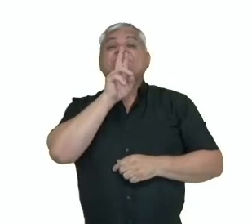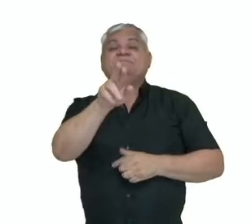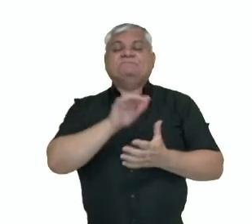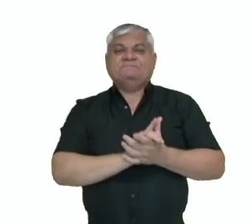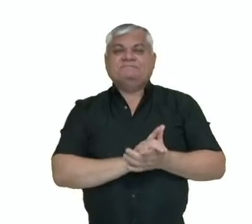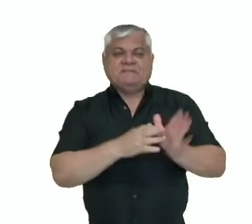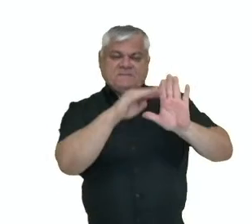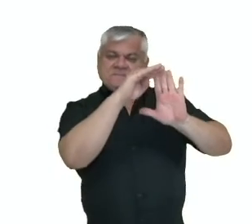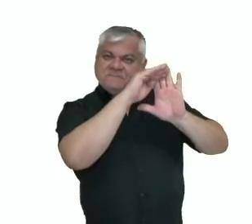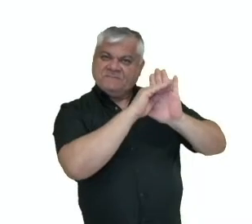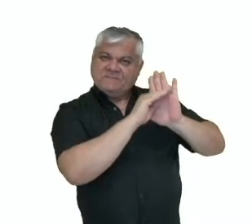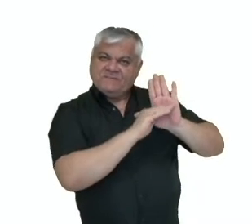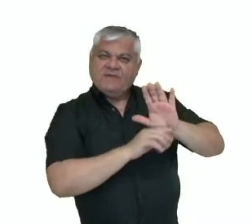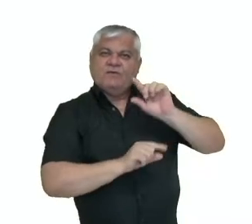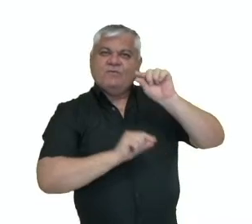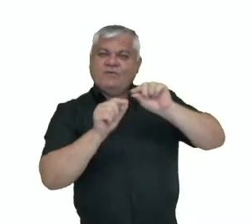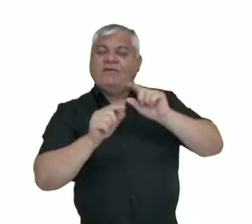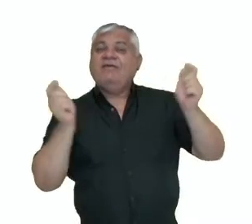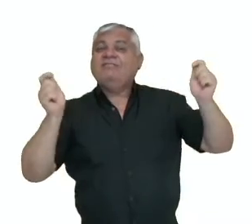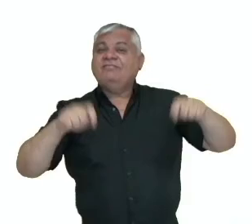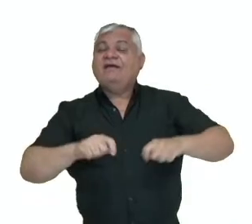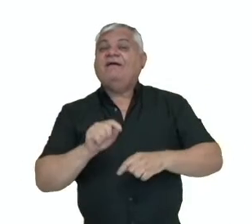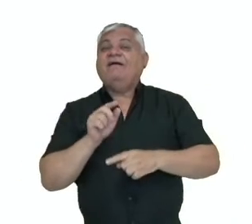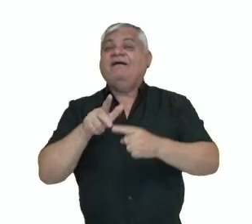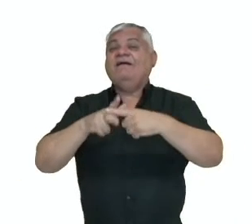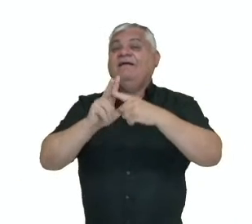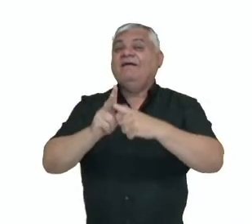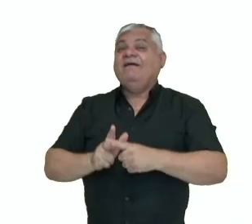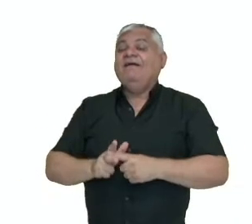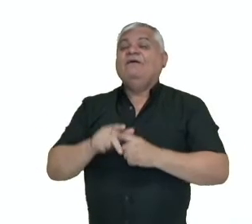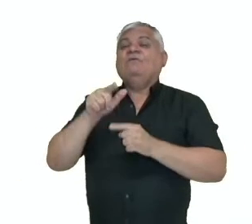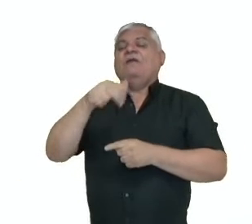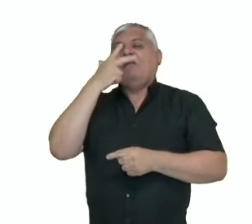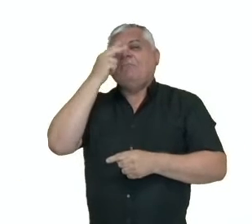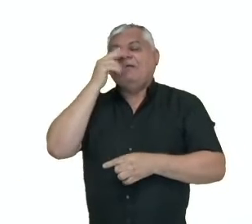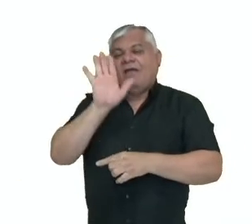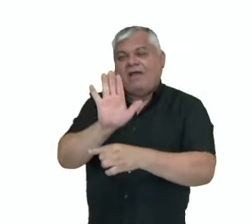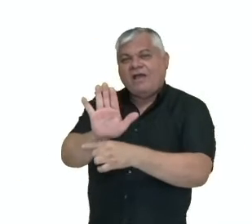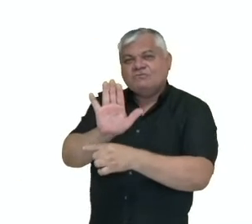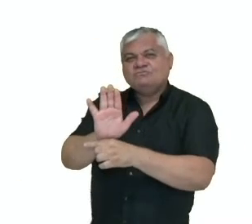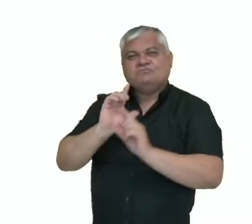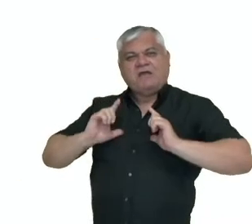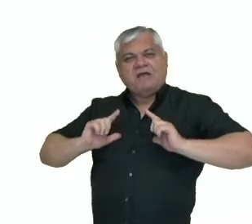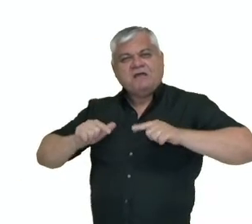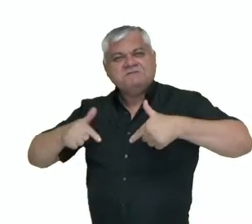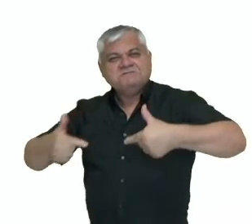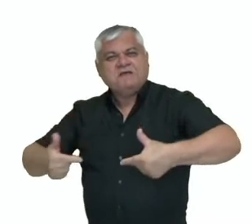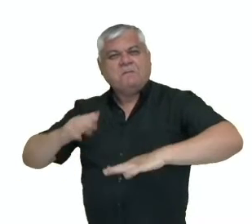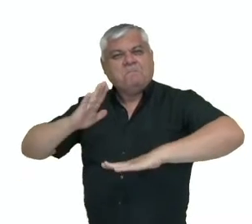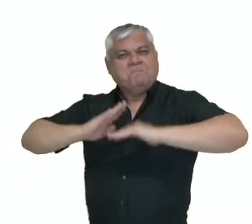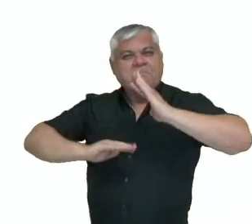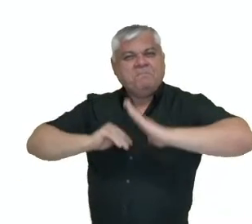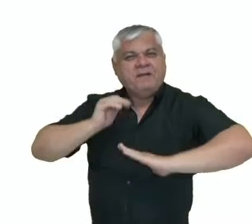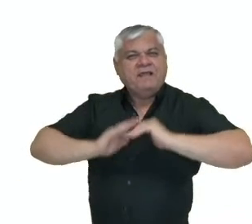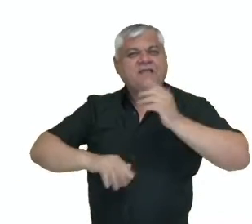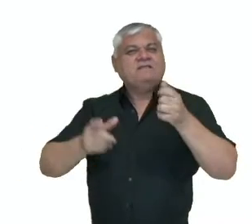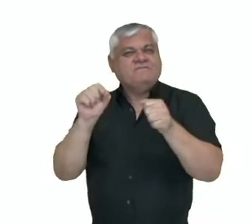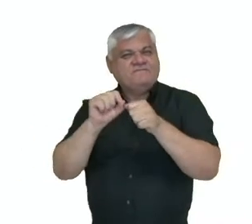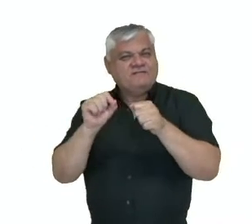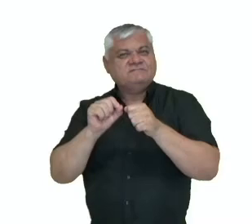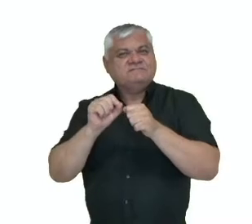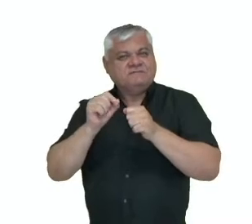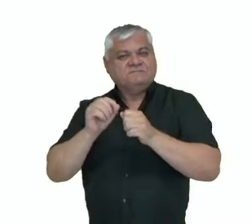princípios do cooperativismo servem de instrumentos, guias para ações e atividades práticas realizadas